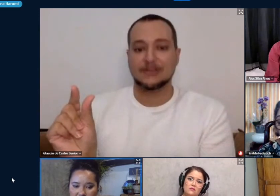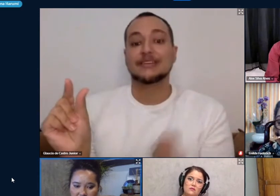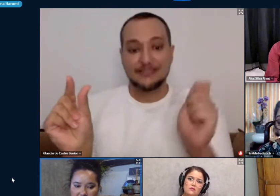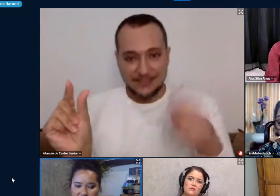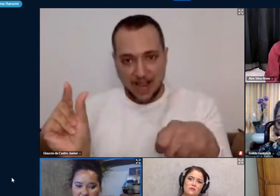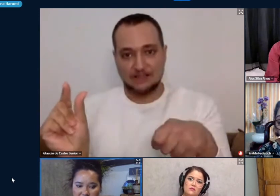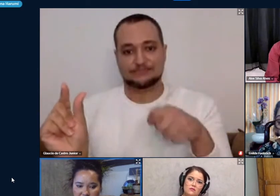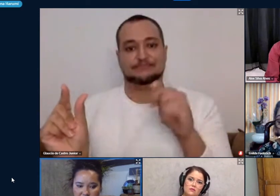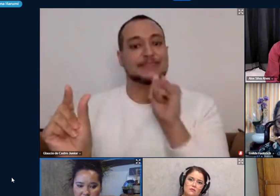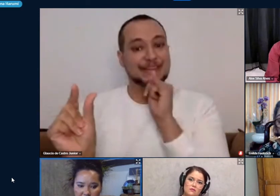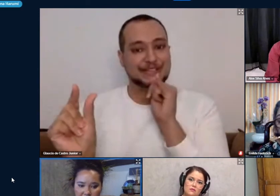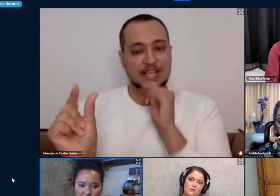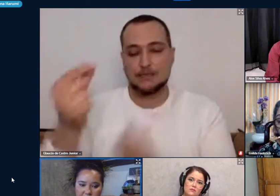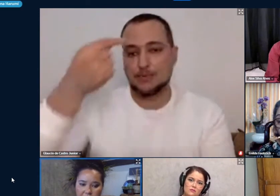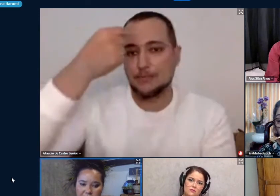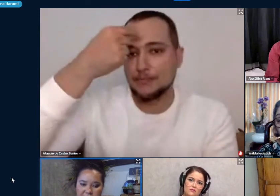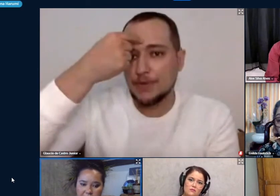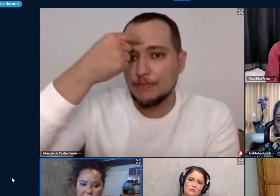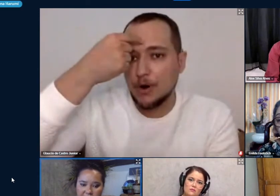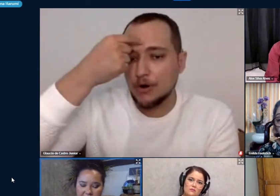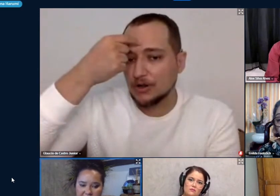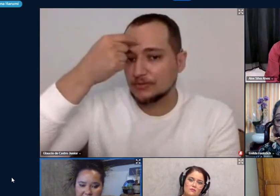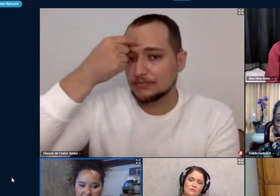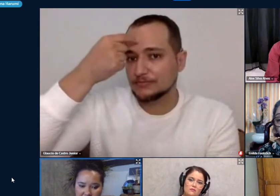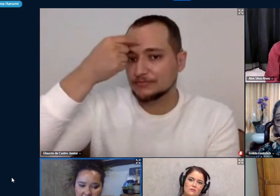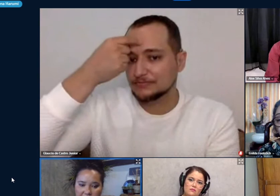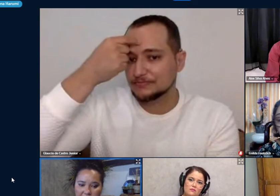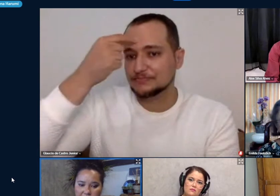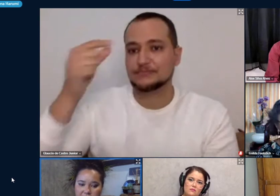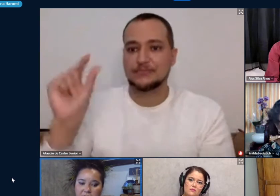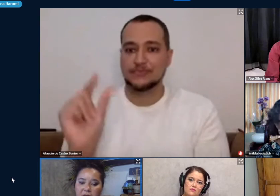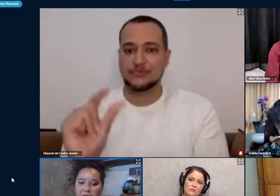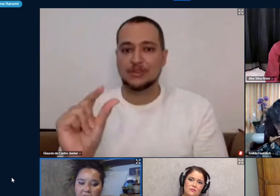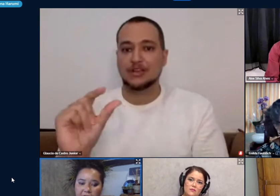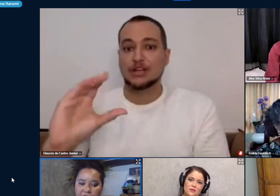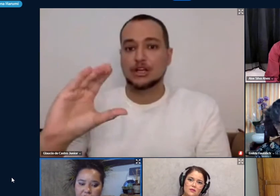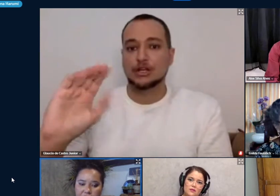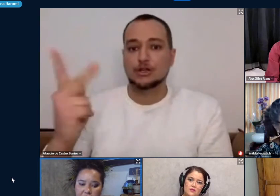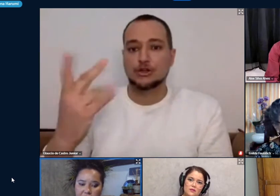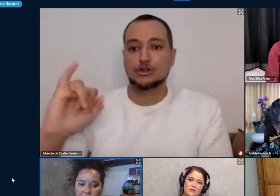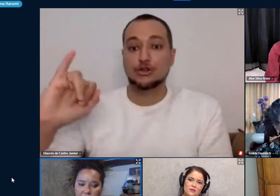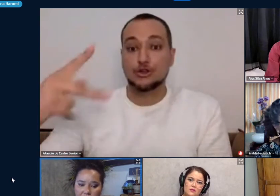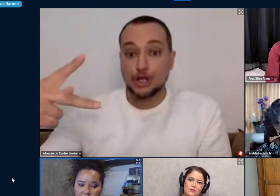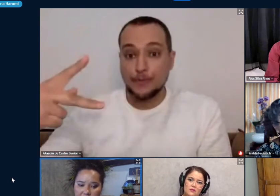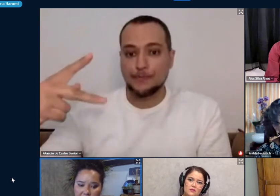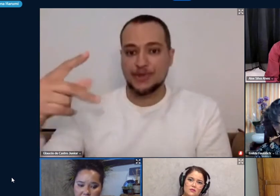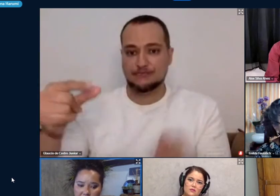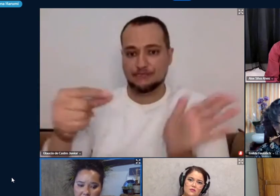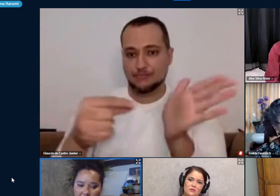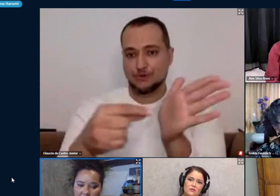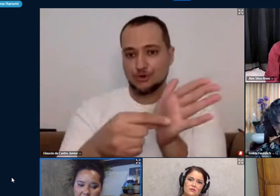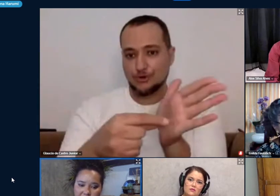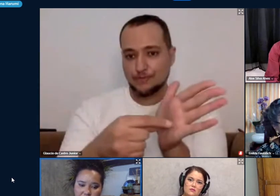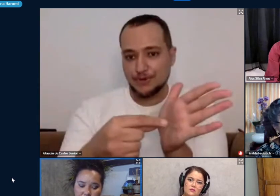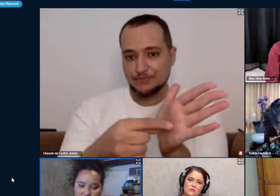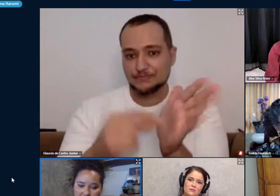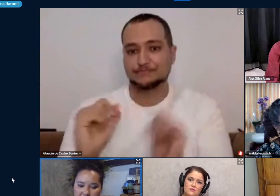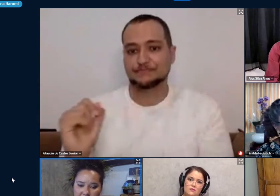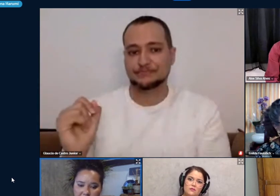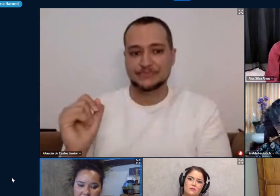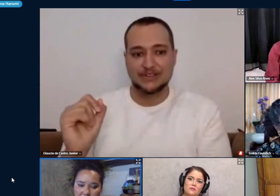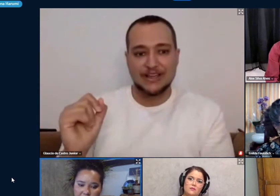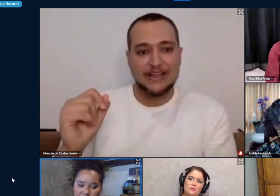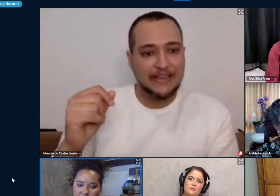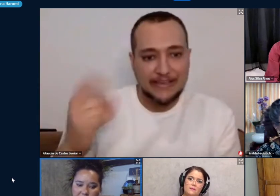Se você usa uma configuração de mão, por exemplo, talvez essa daqui, a gente encontra